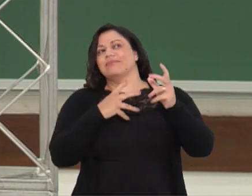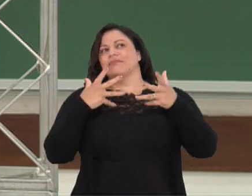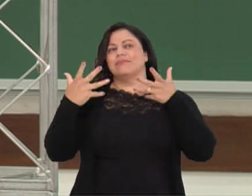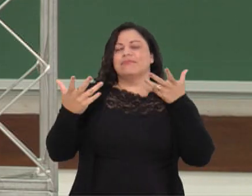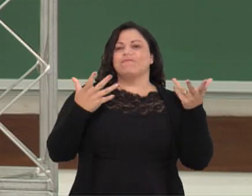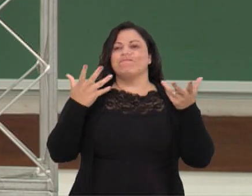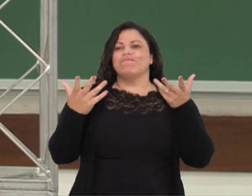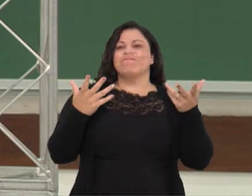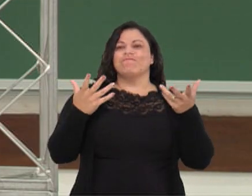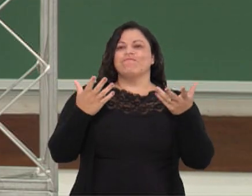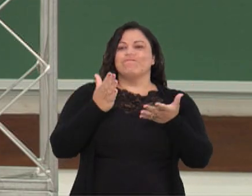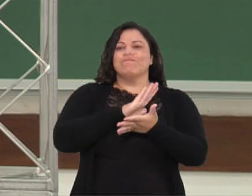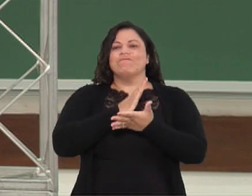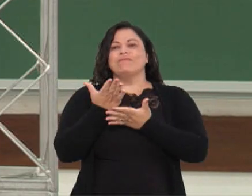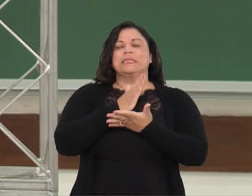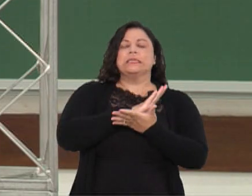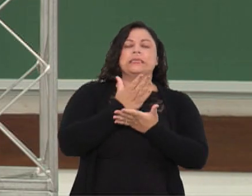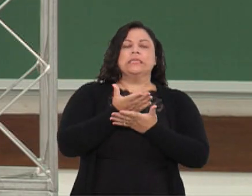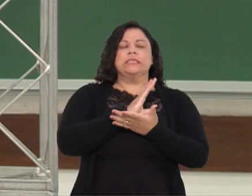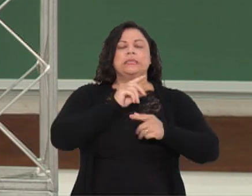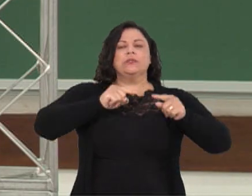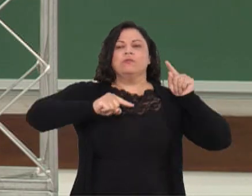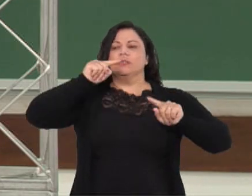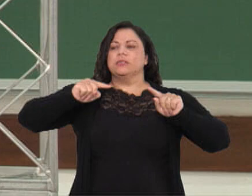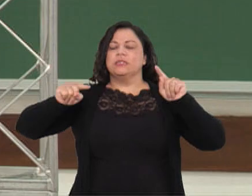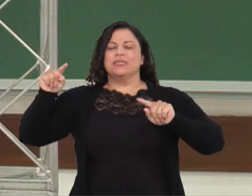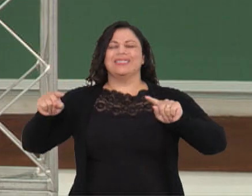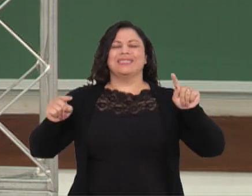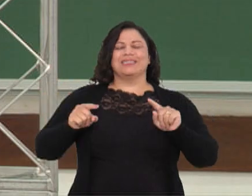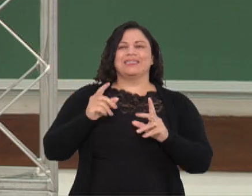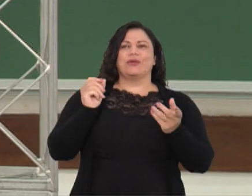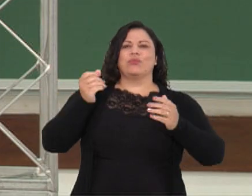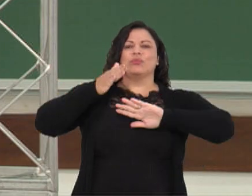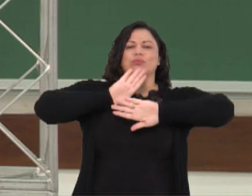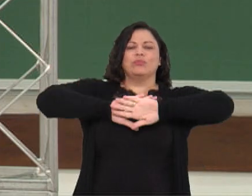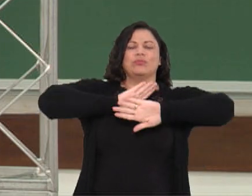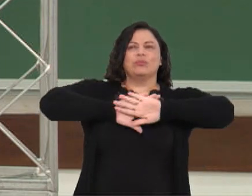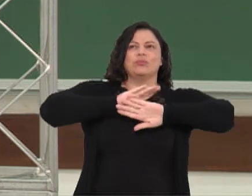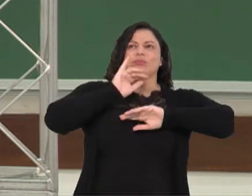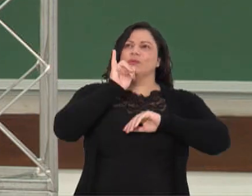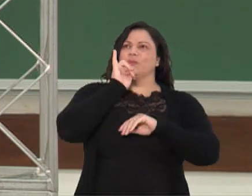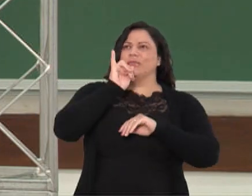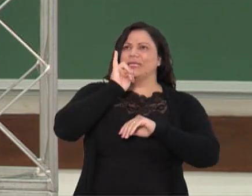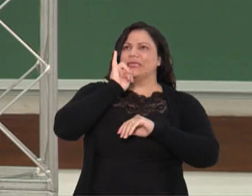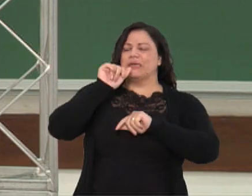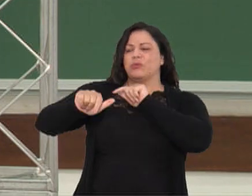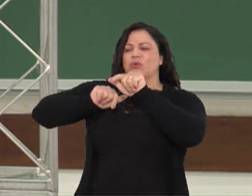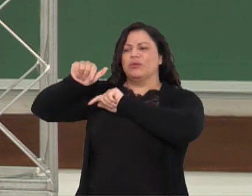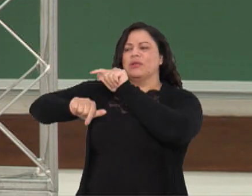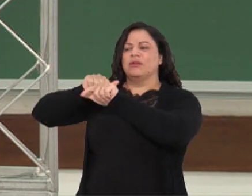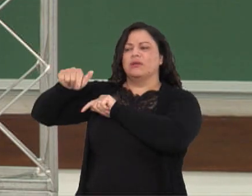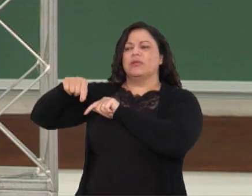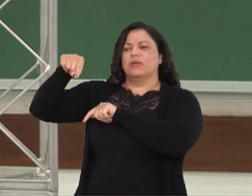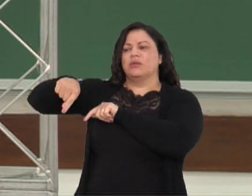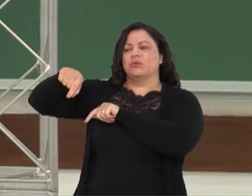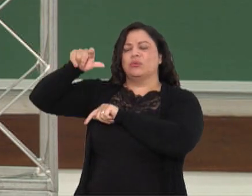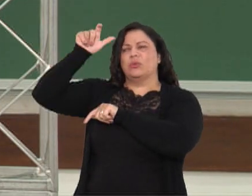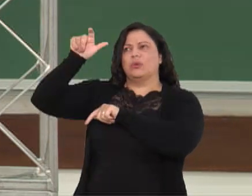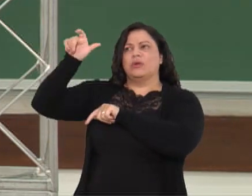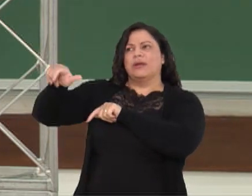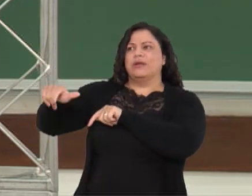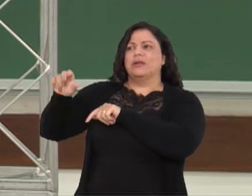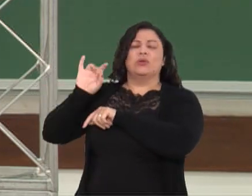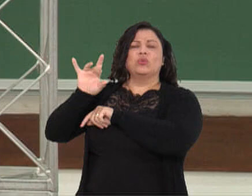uma derivação dessa ideologia, de que, por exemplo, o trabalhador só tem que se resignar a